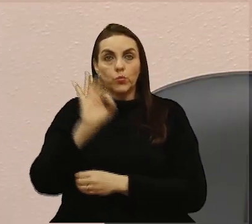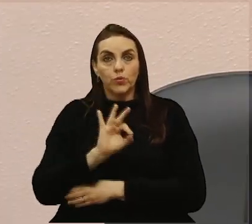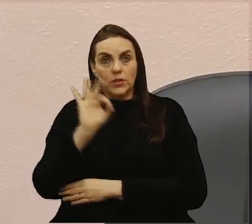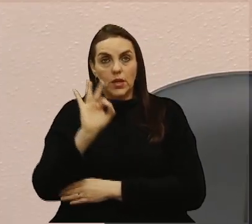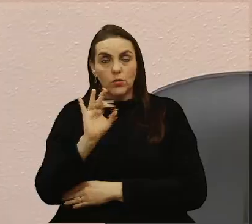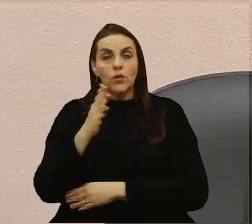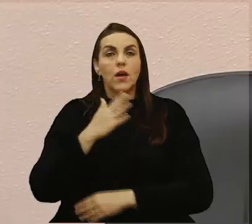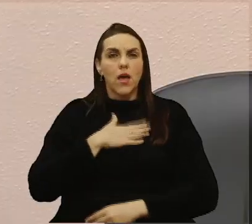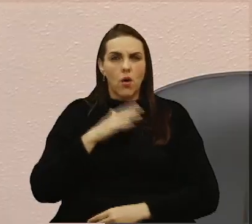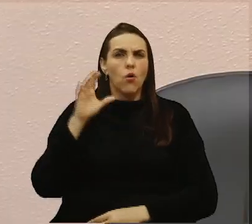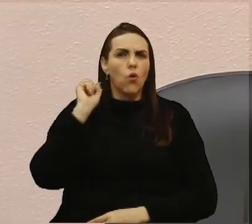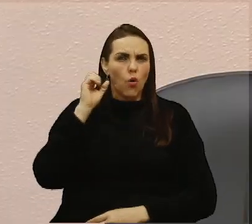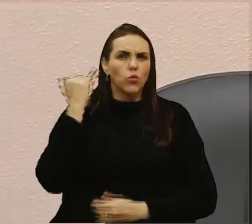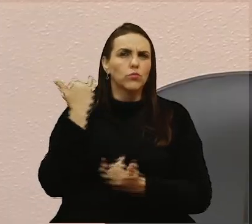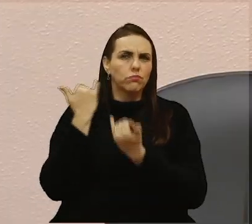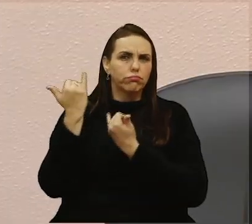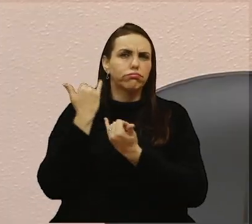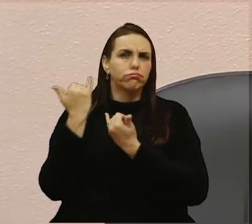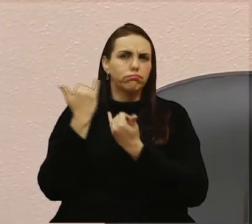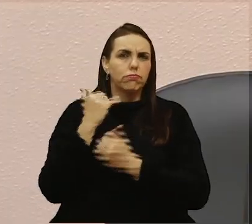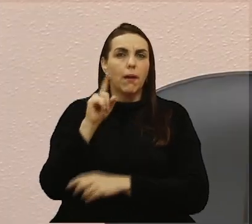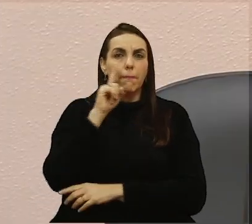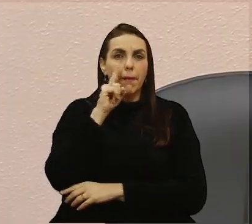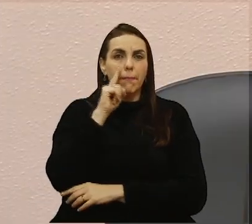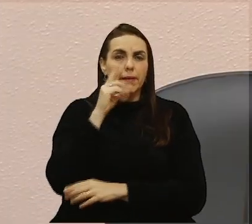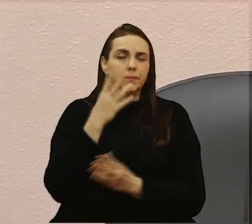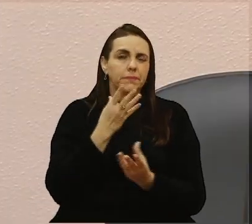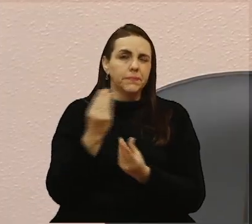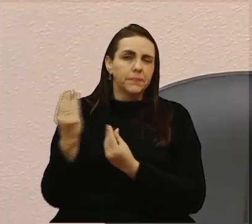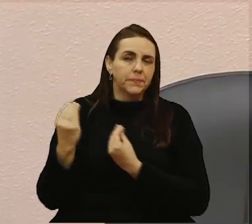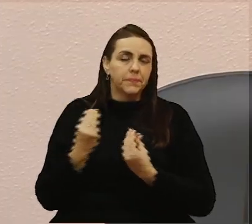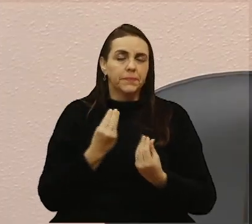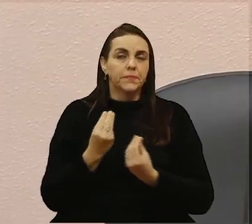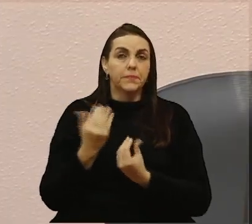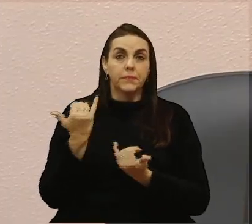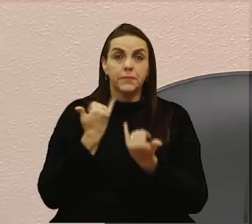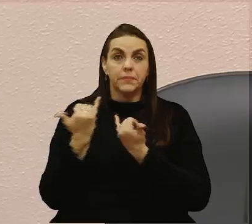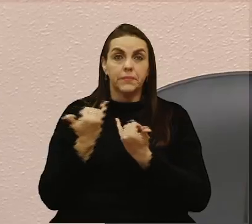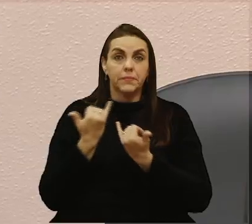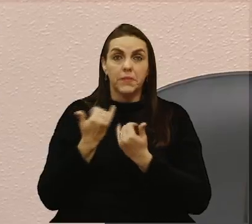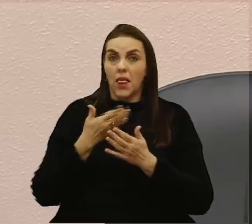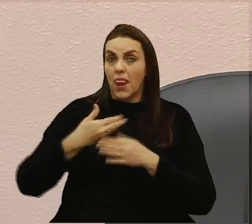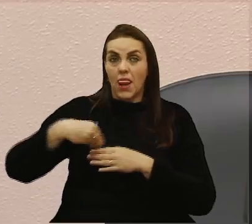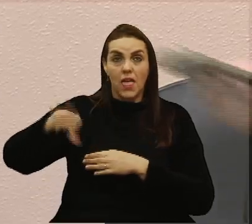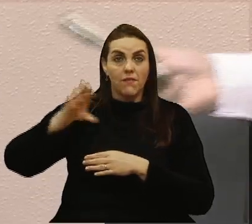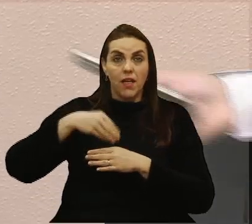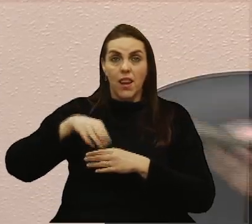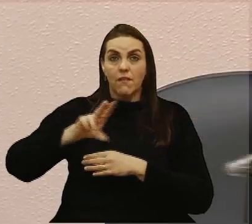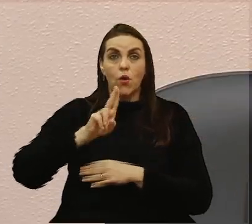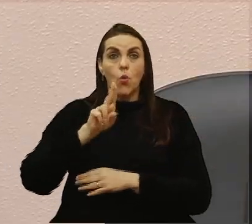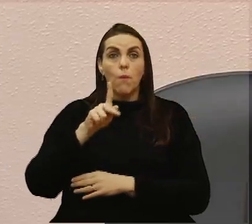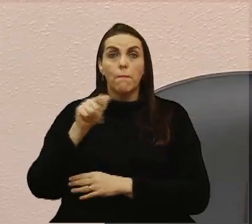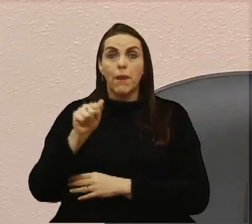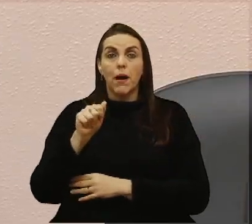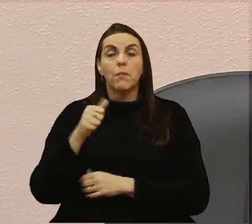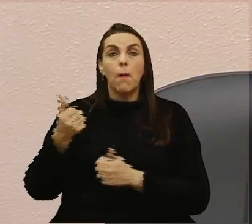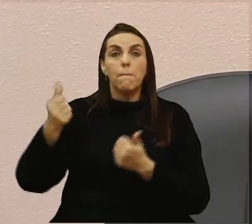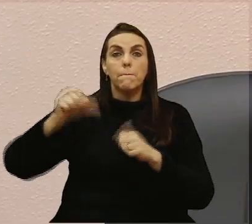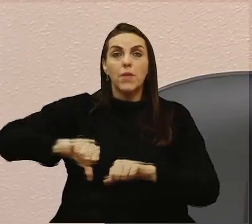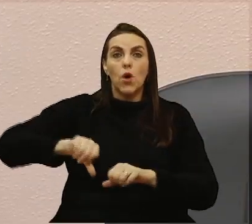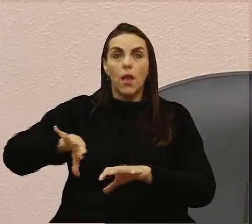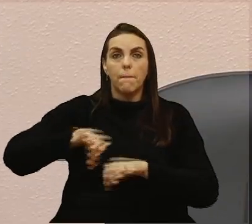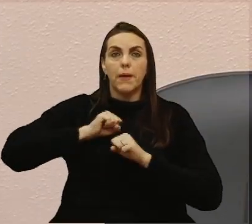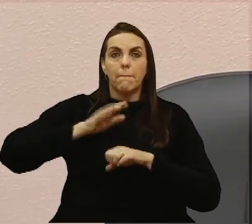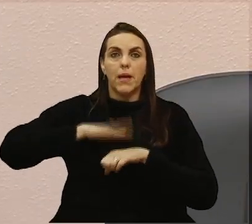Eu ouço muitas mães, vereador Iago Morandi, me dizer que não estão levando as crianças para a UPA para não ficarem pior.